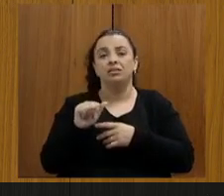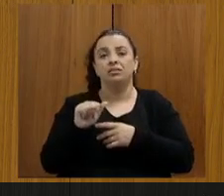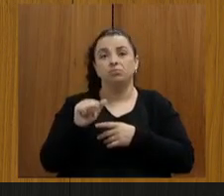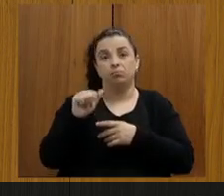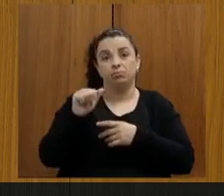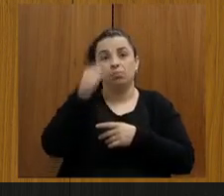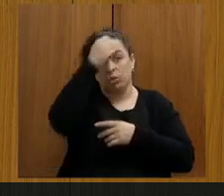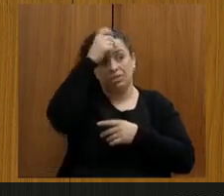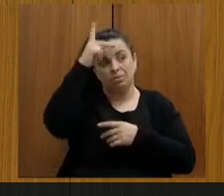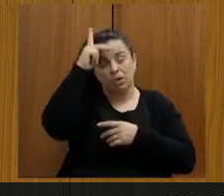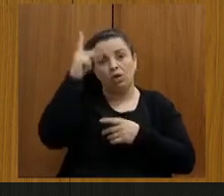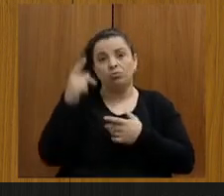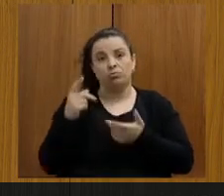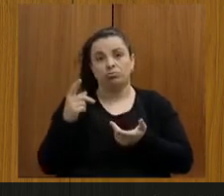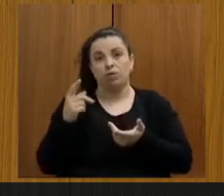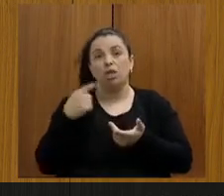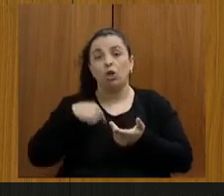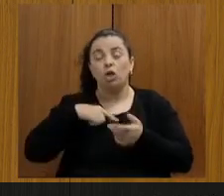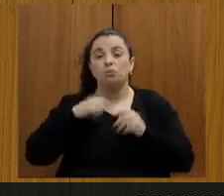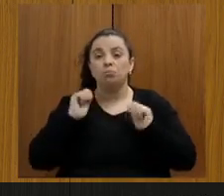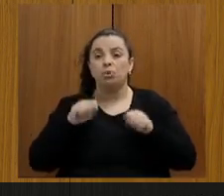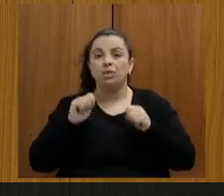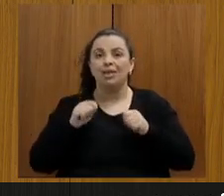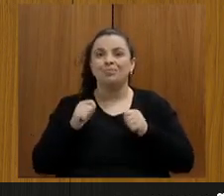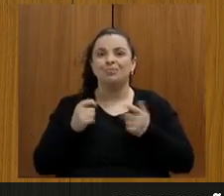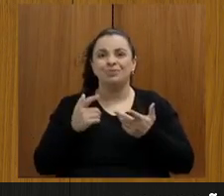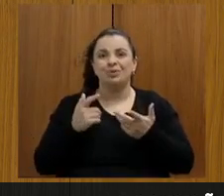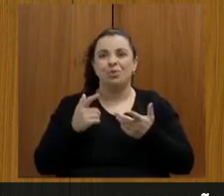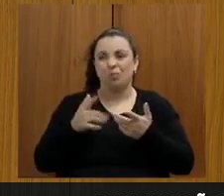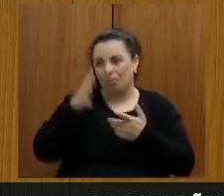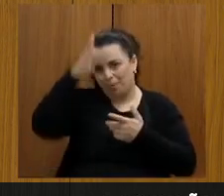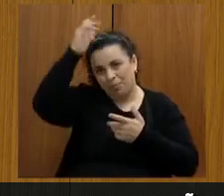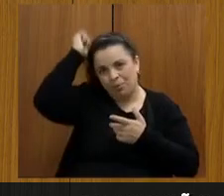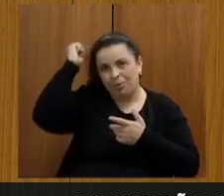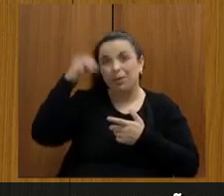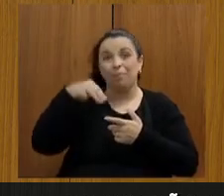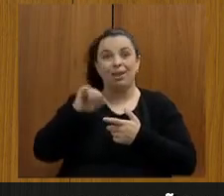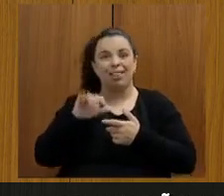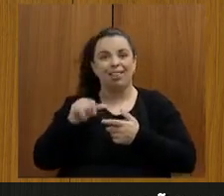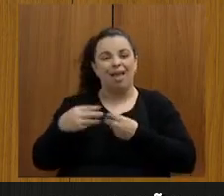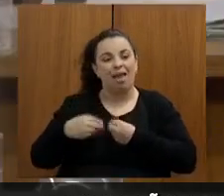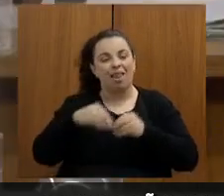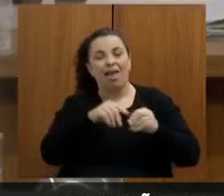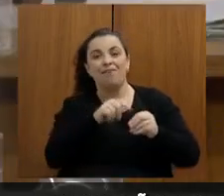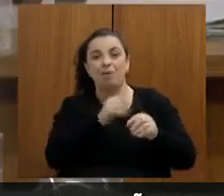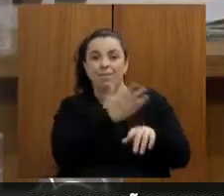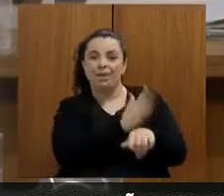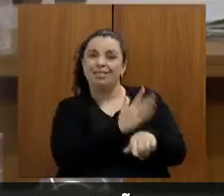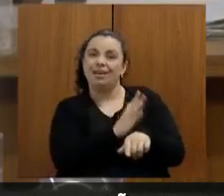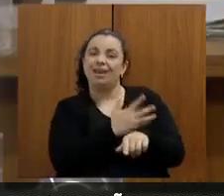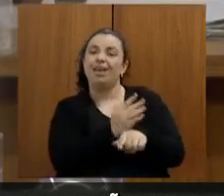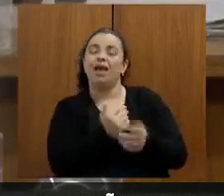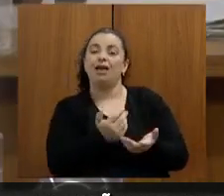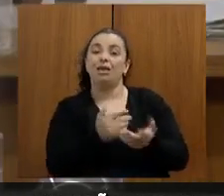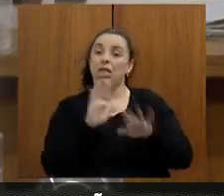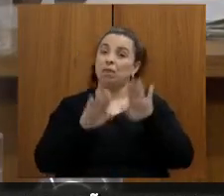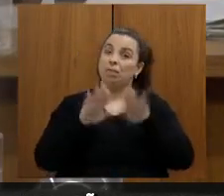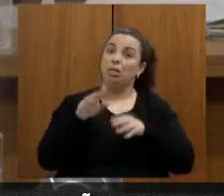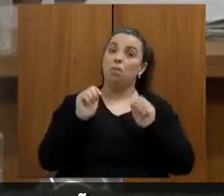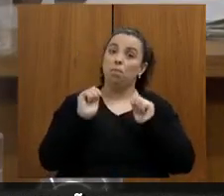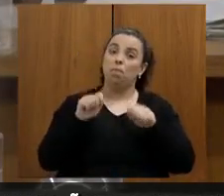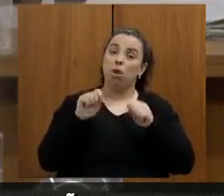equipe para poder treinar e dependendo da situação a gente pode até ceder alguma viatura